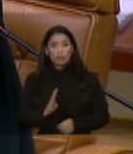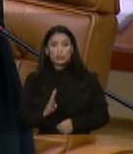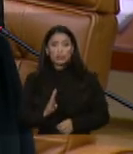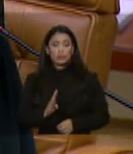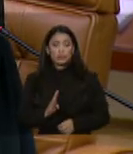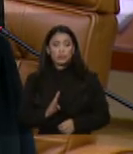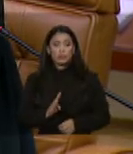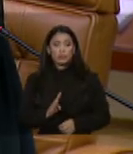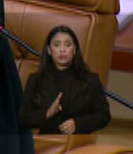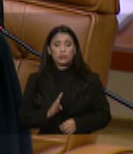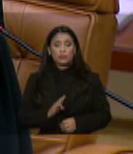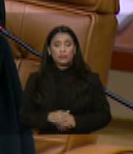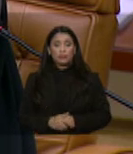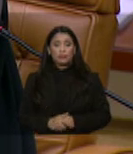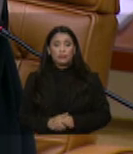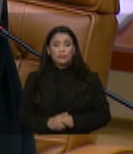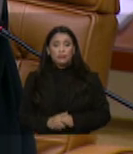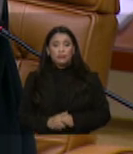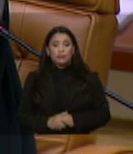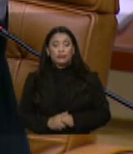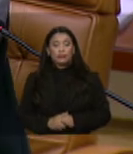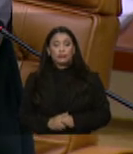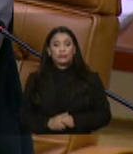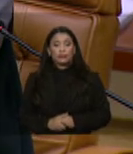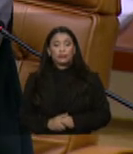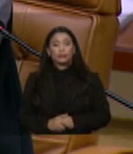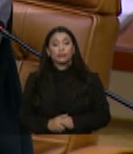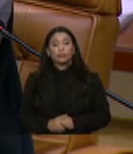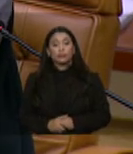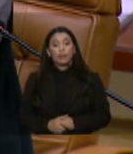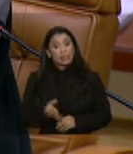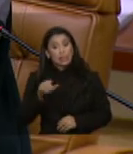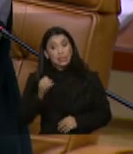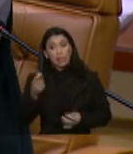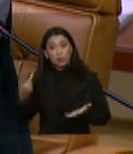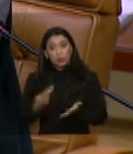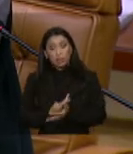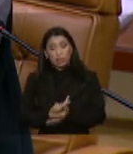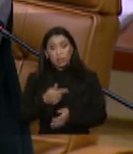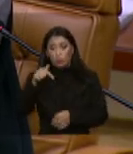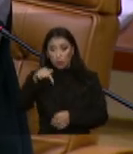ato um dos atos ocorra no território nacional